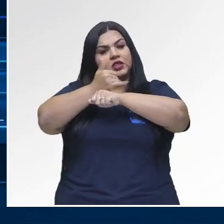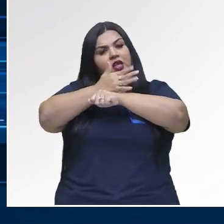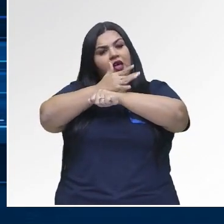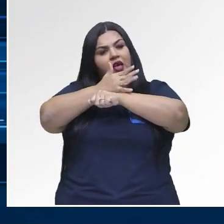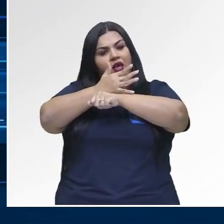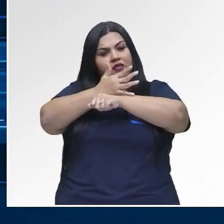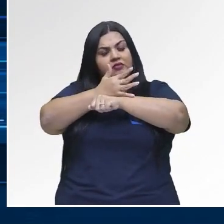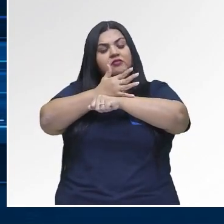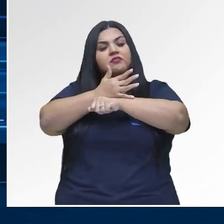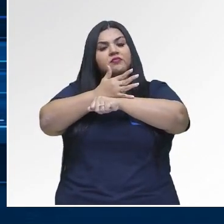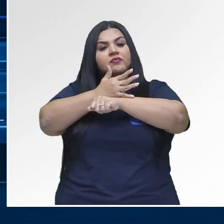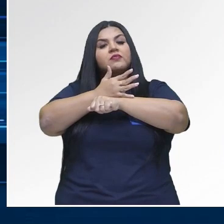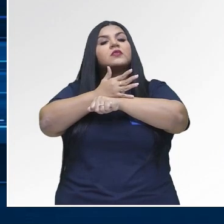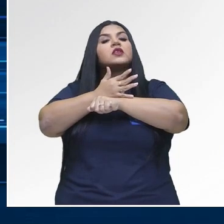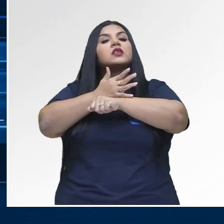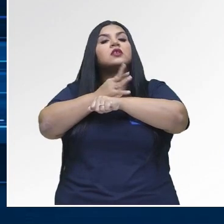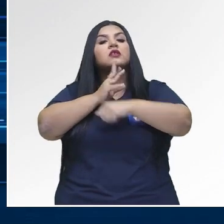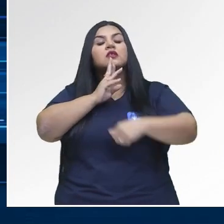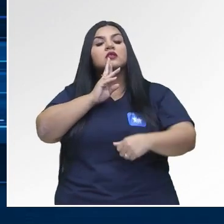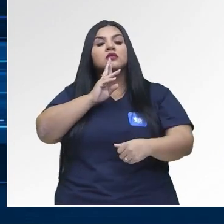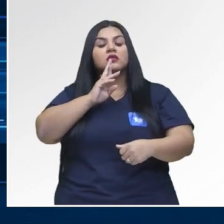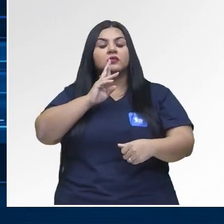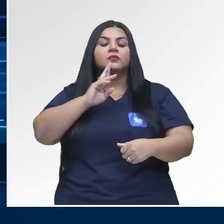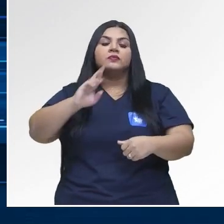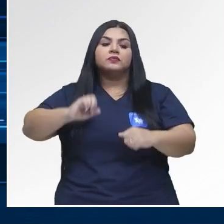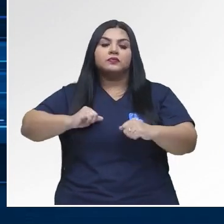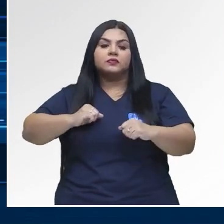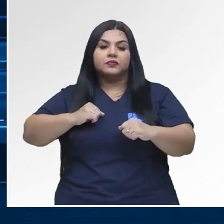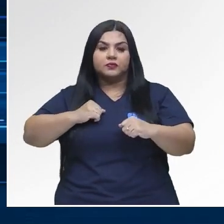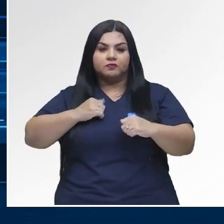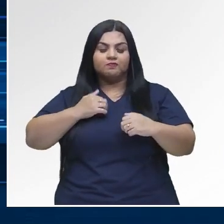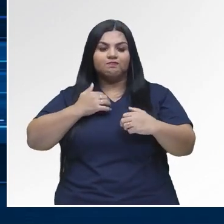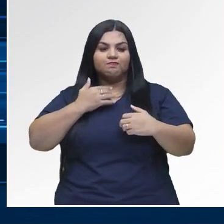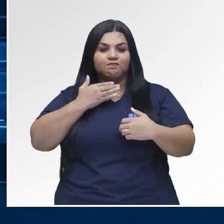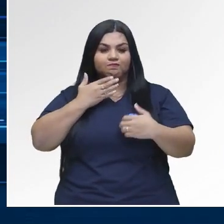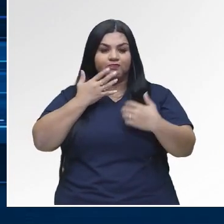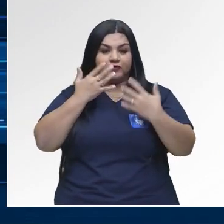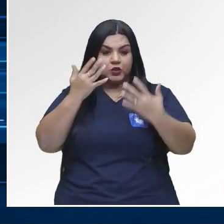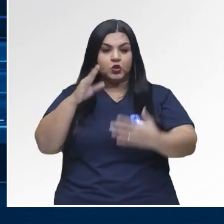aí, essa resposta é enviada lá para o meu bulbo,